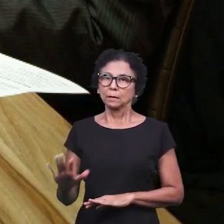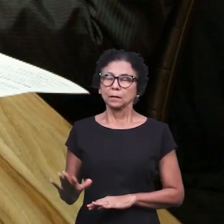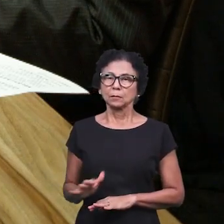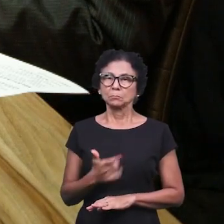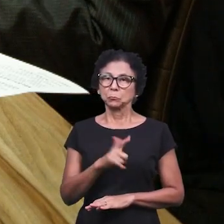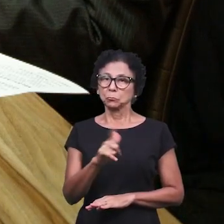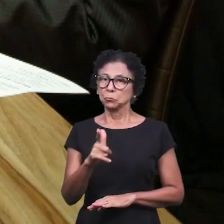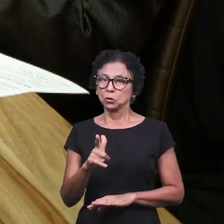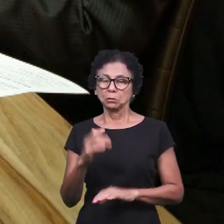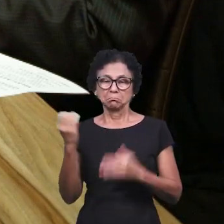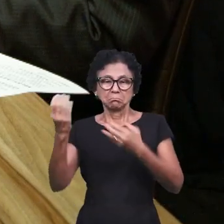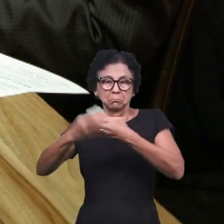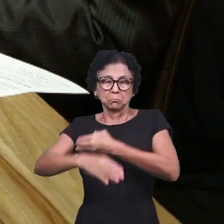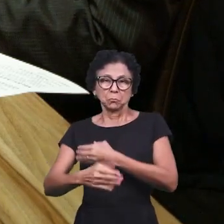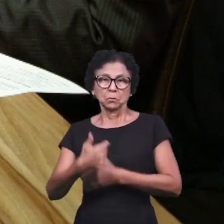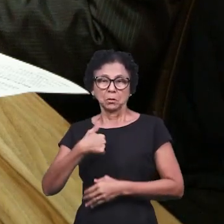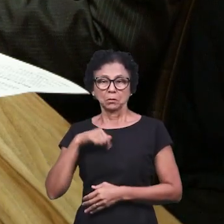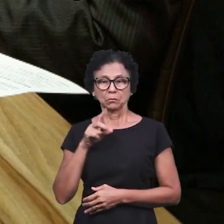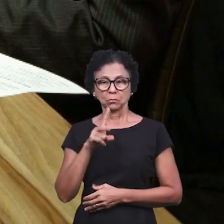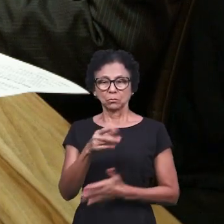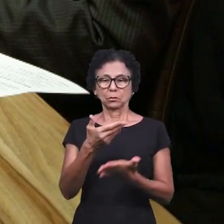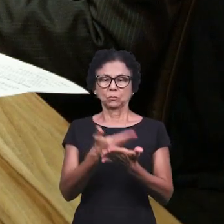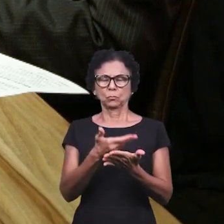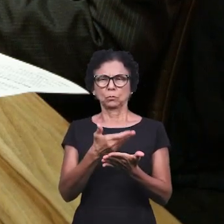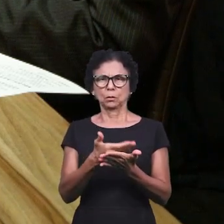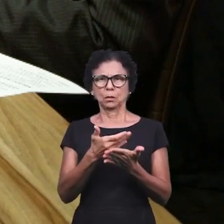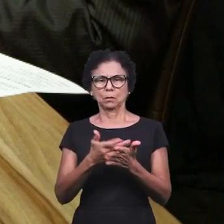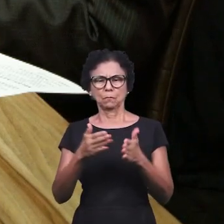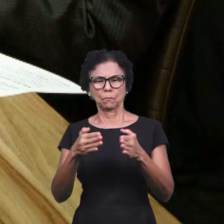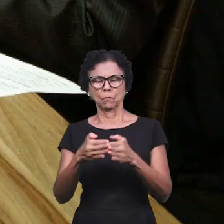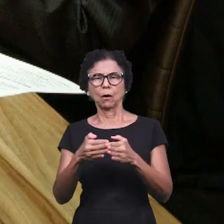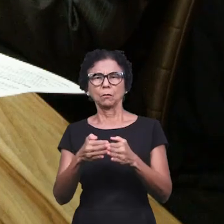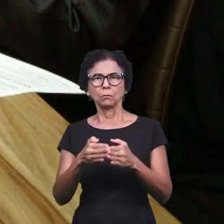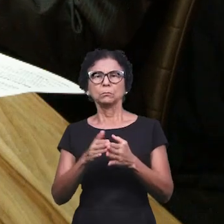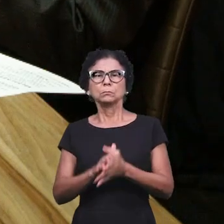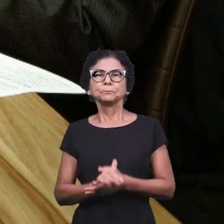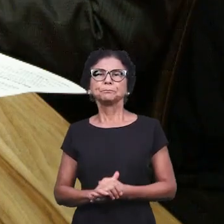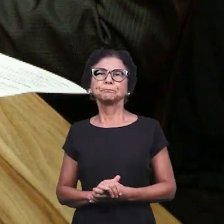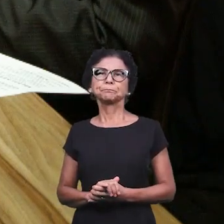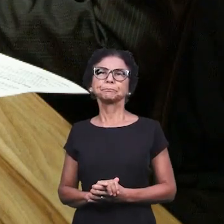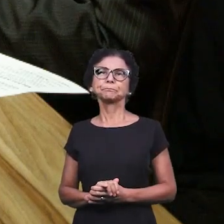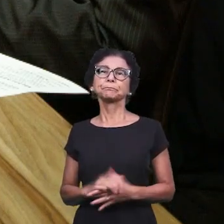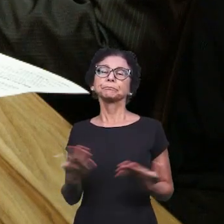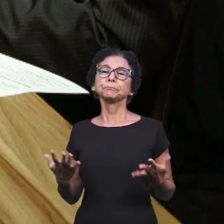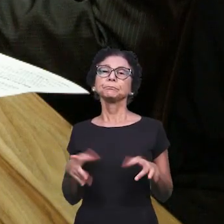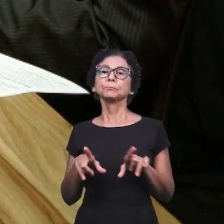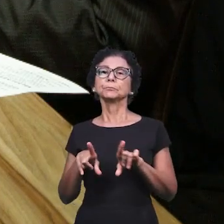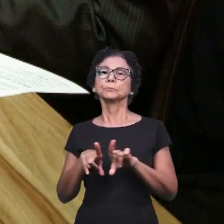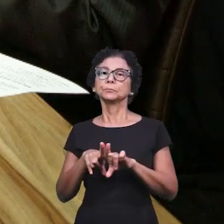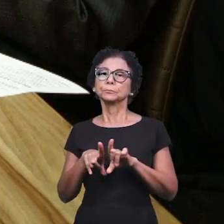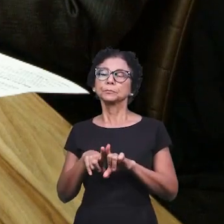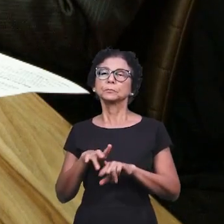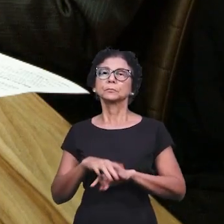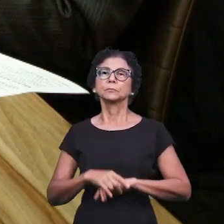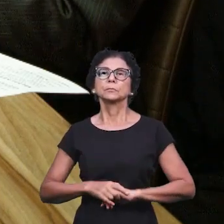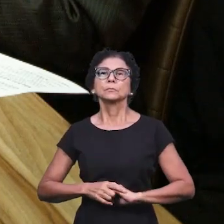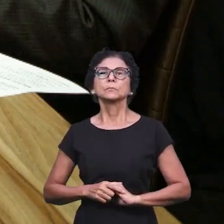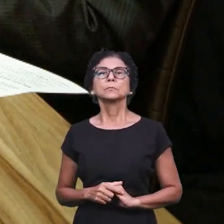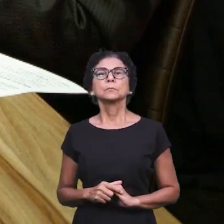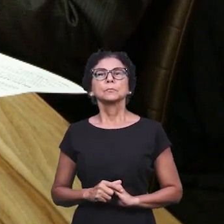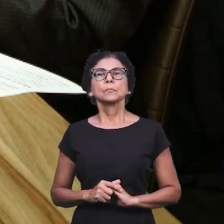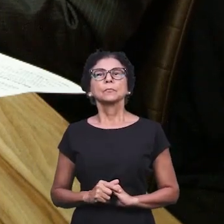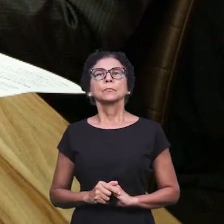haviam concursos, eu continuei estudando, mantendo ali o ritmo nos estudos e